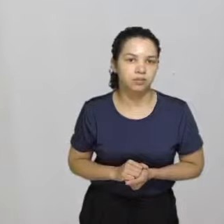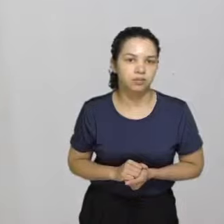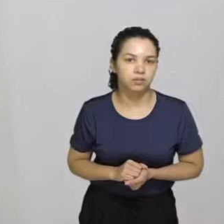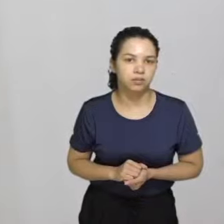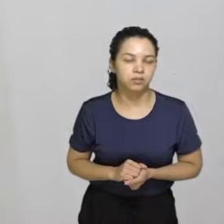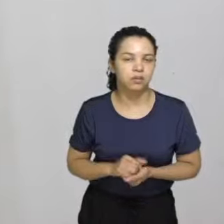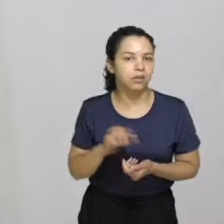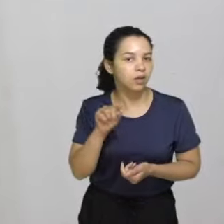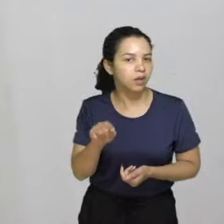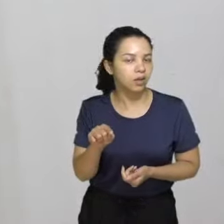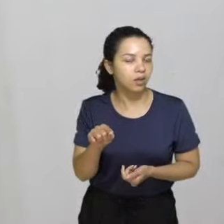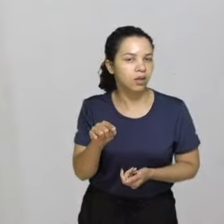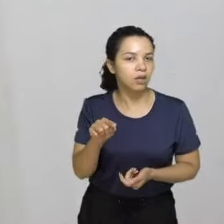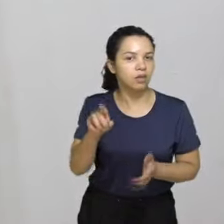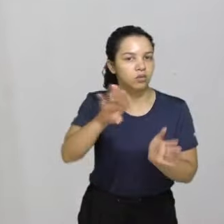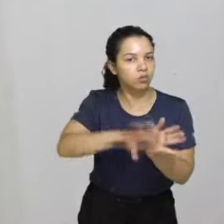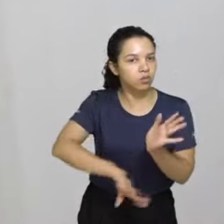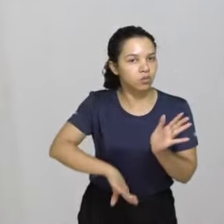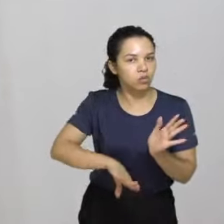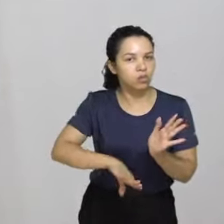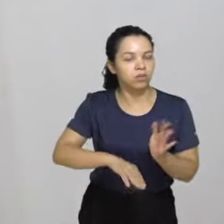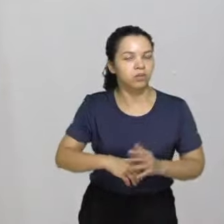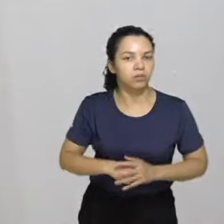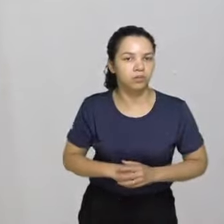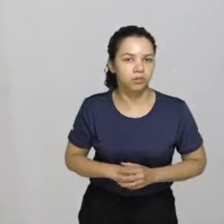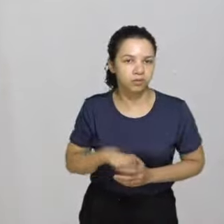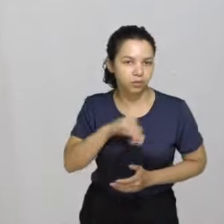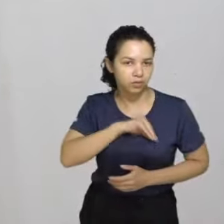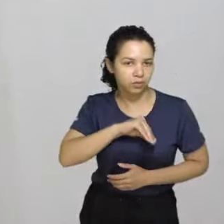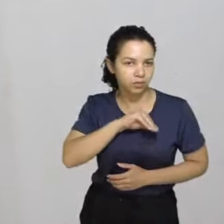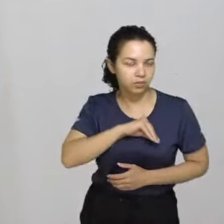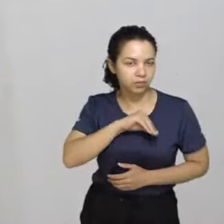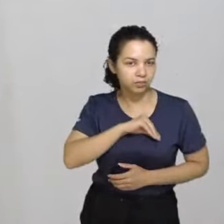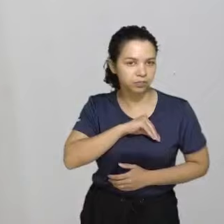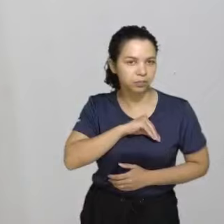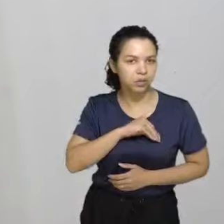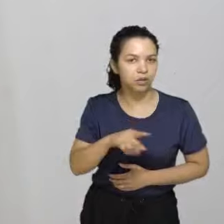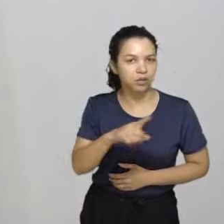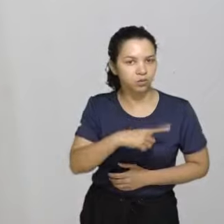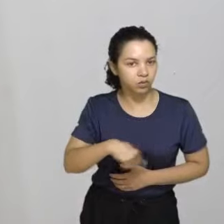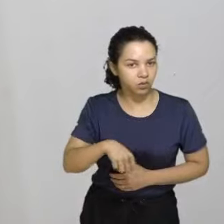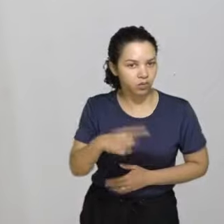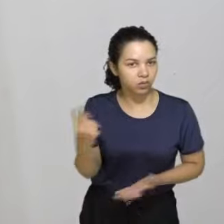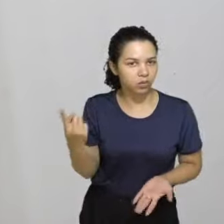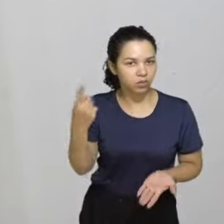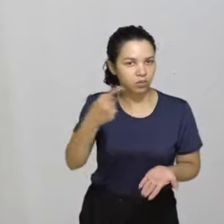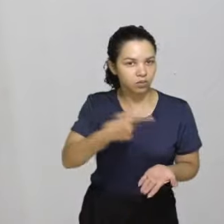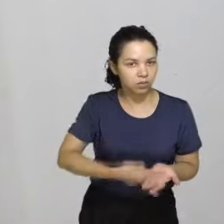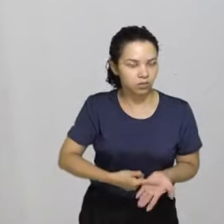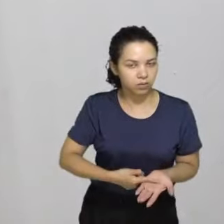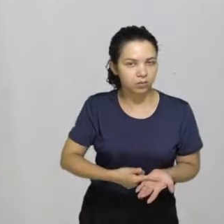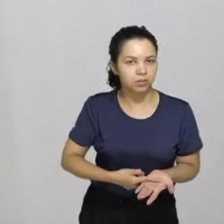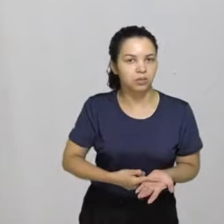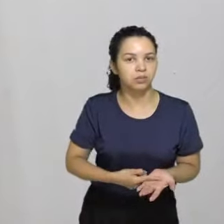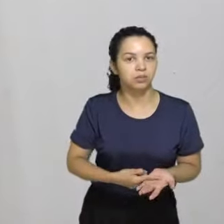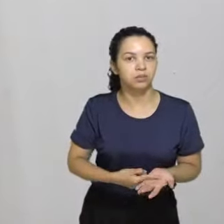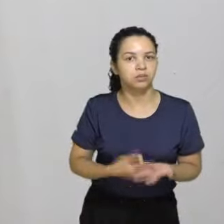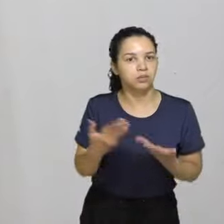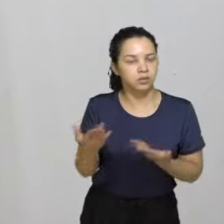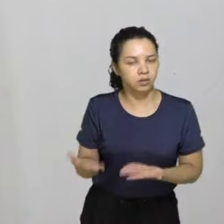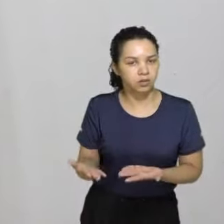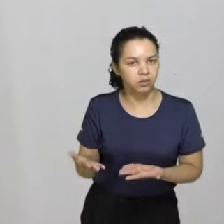esse desconto nas suas folhas. E nós assumimos um compromisso com a dona Maria, lá